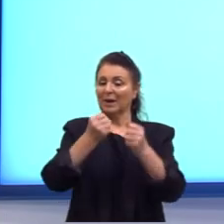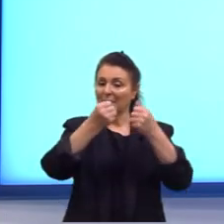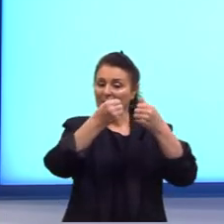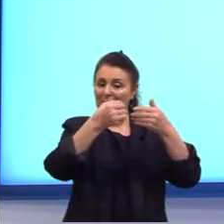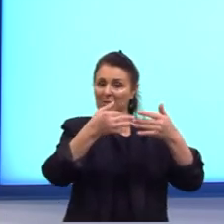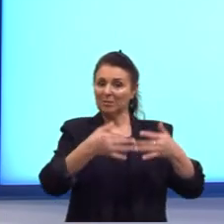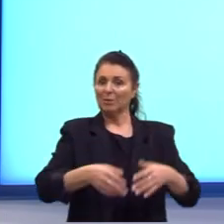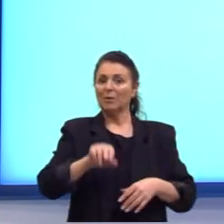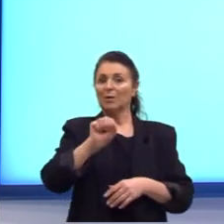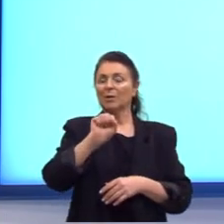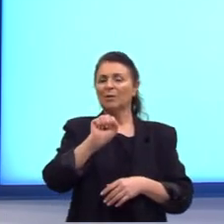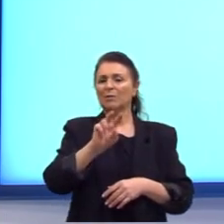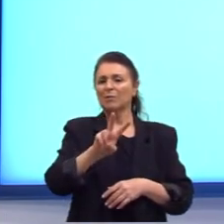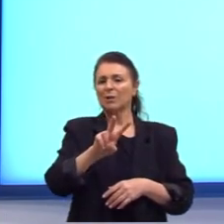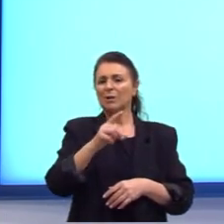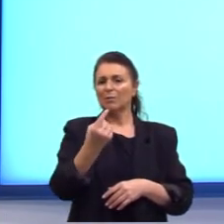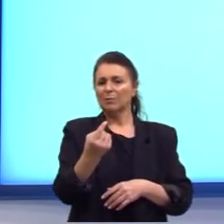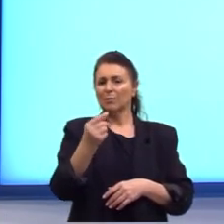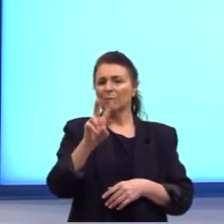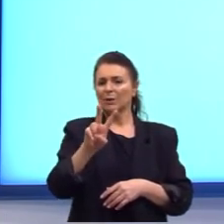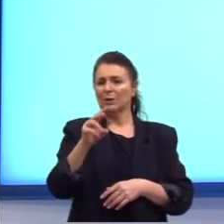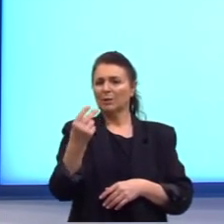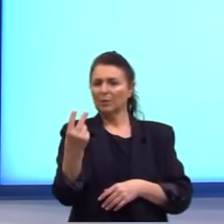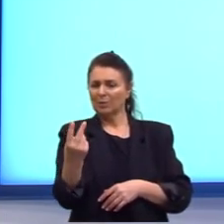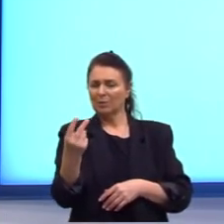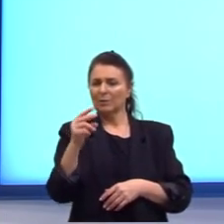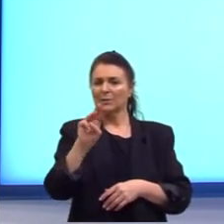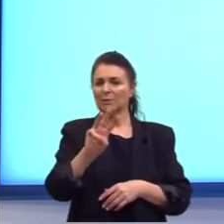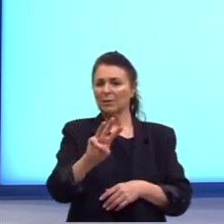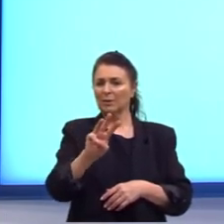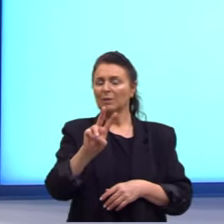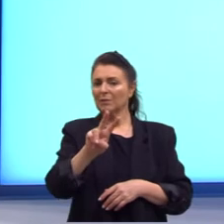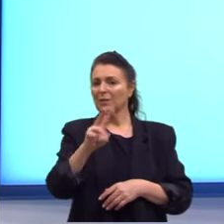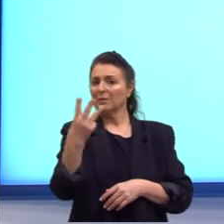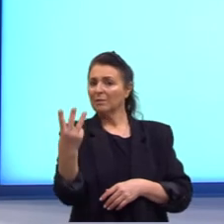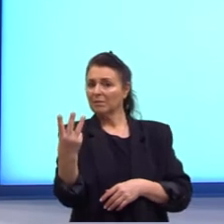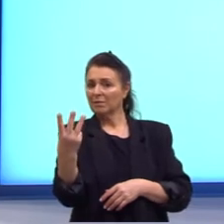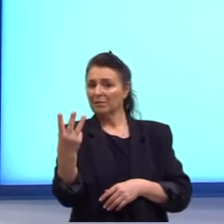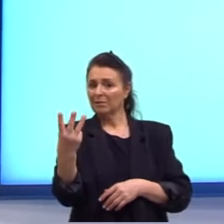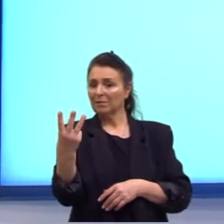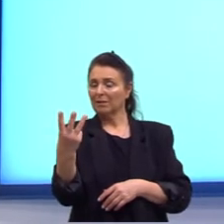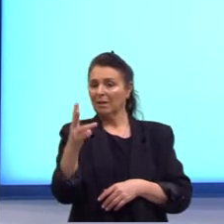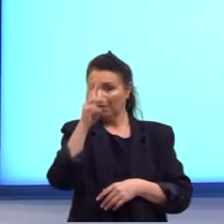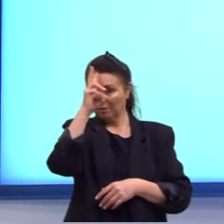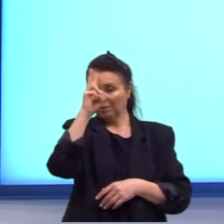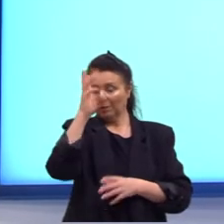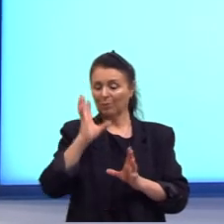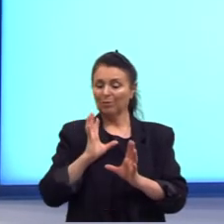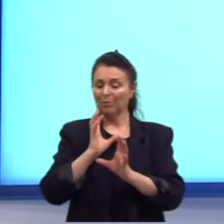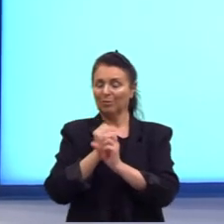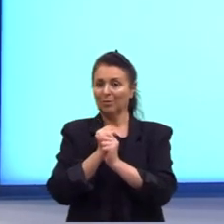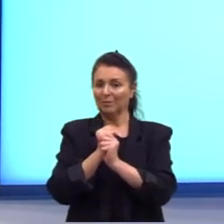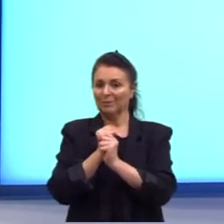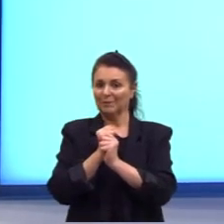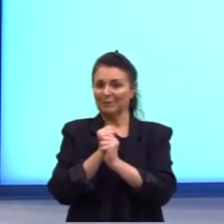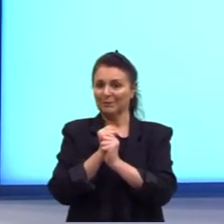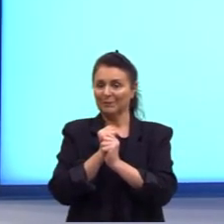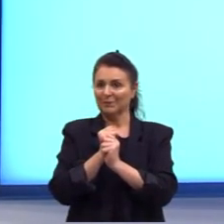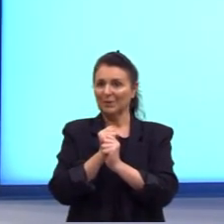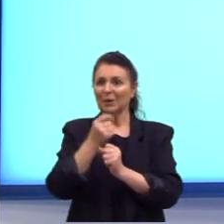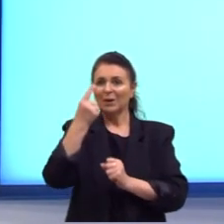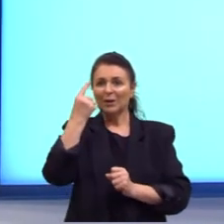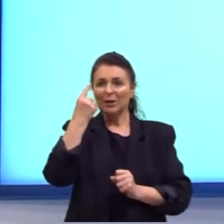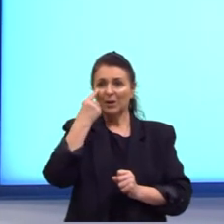ver um mas é dois mais V3 é igual eu Oi Total tá E olha veja que interessante